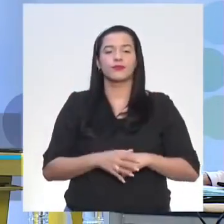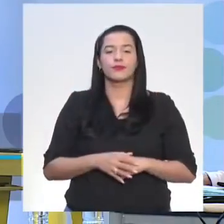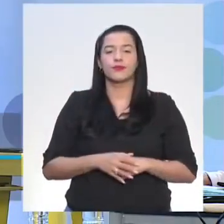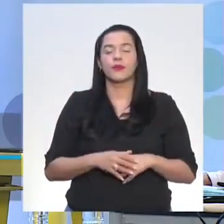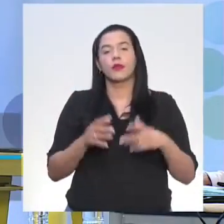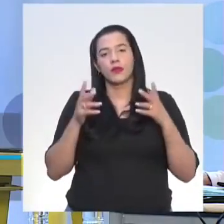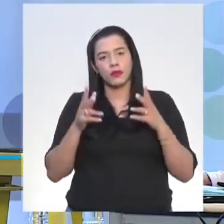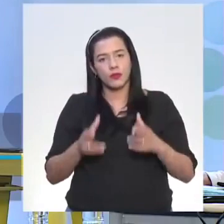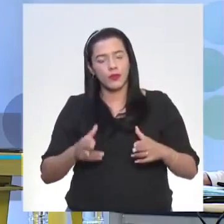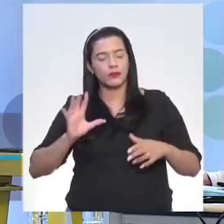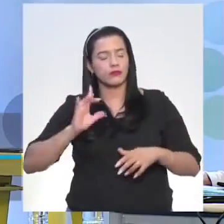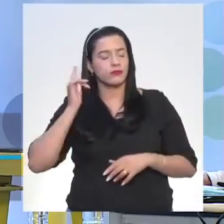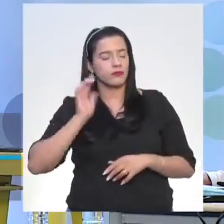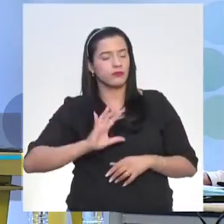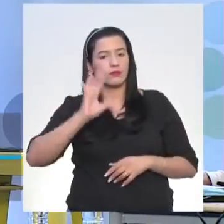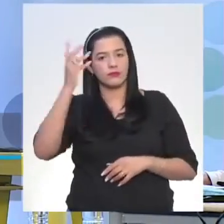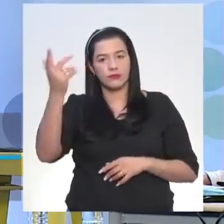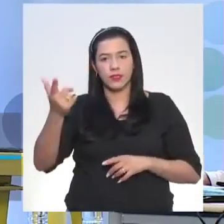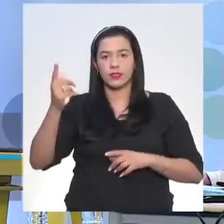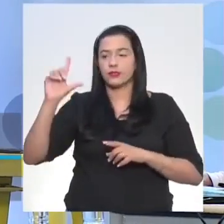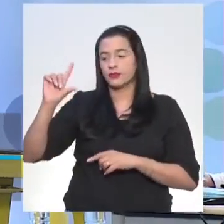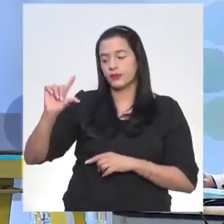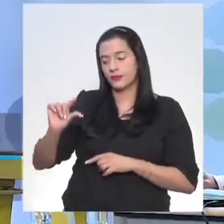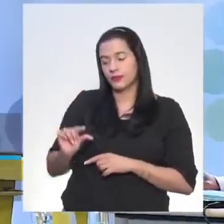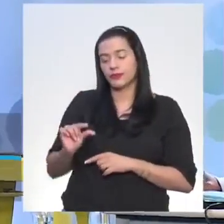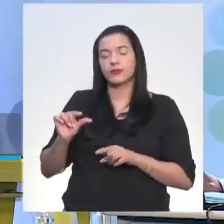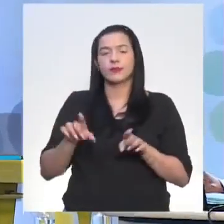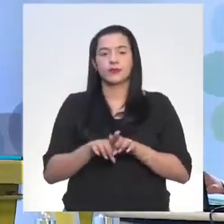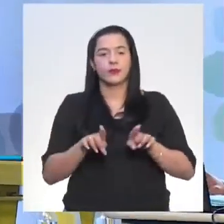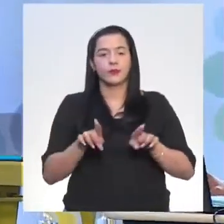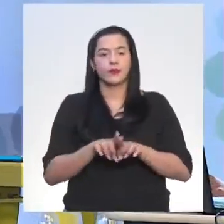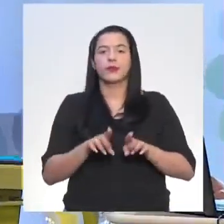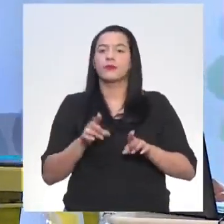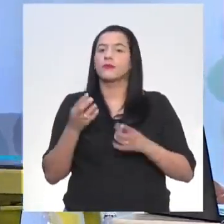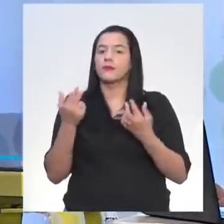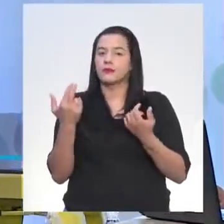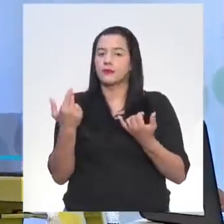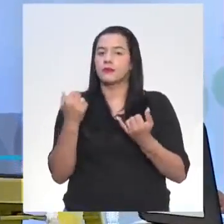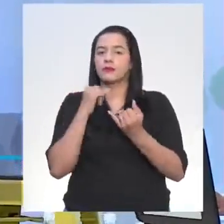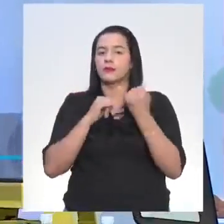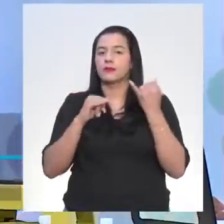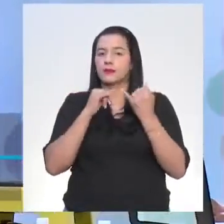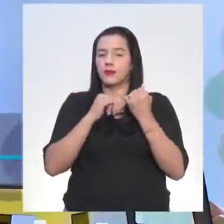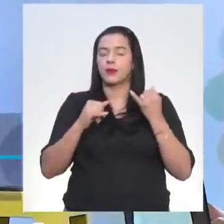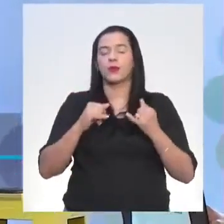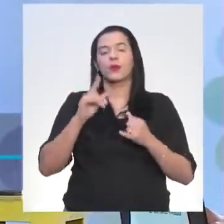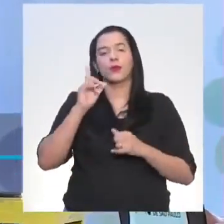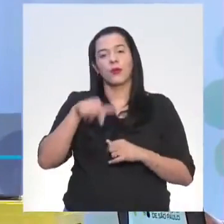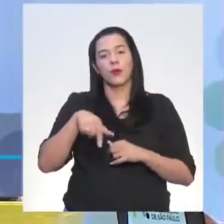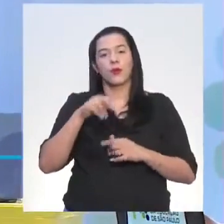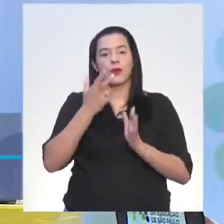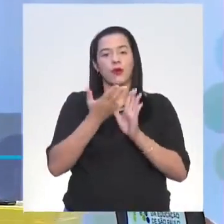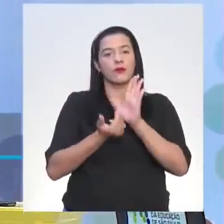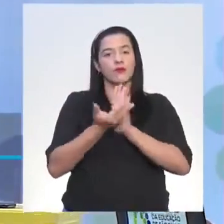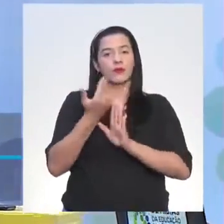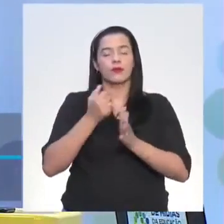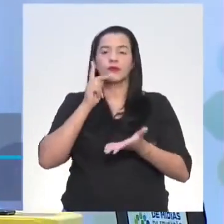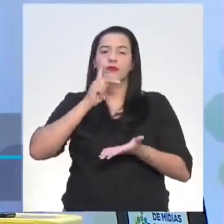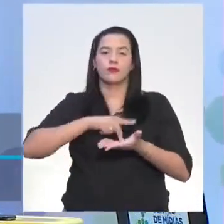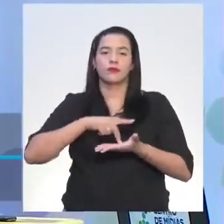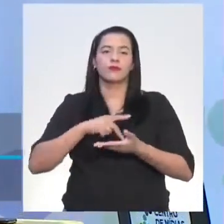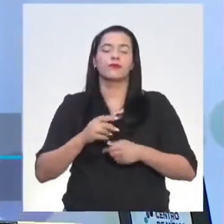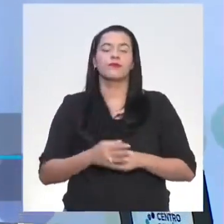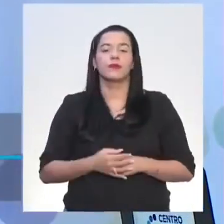coisa acontece com a redução. A redução da figura também tem que ser semelhante à figura original. Tem que manter os